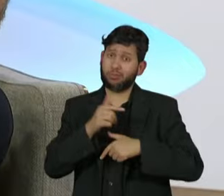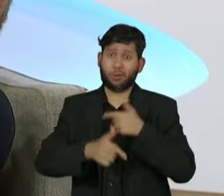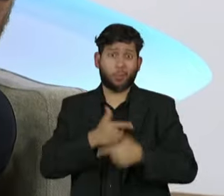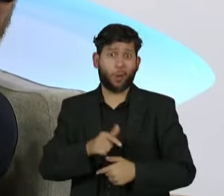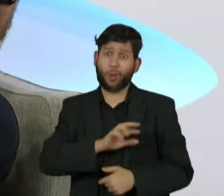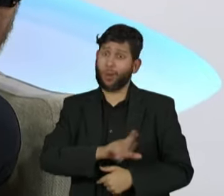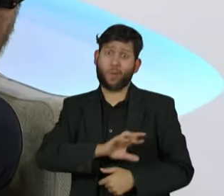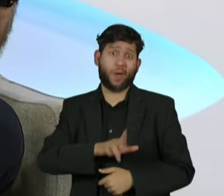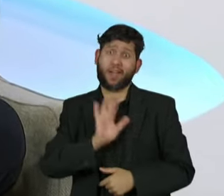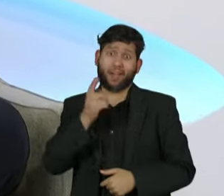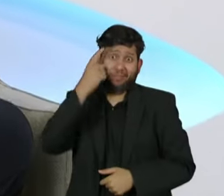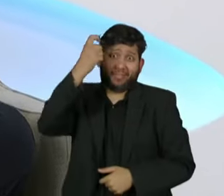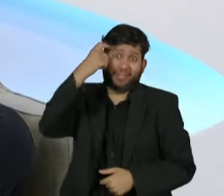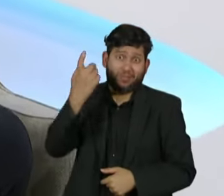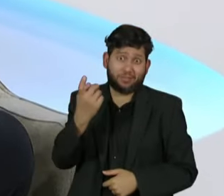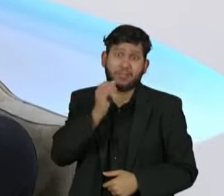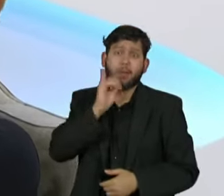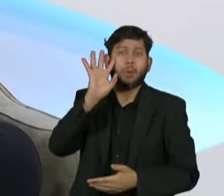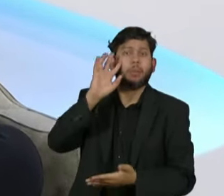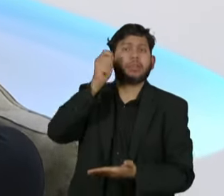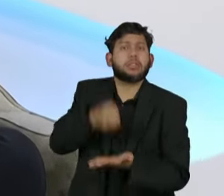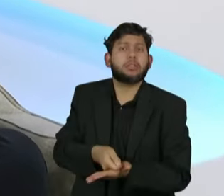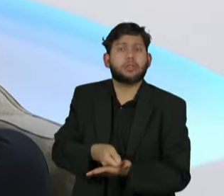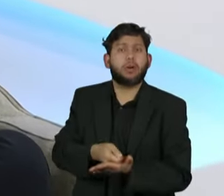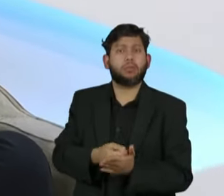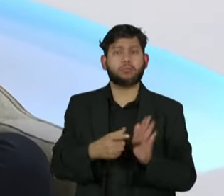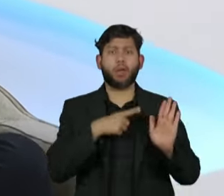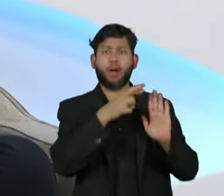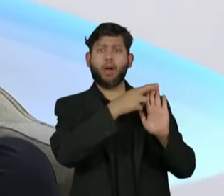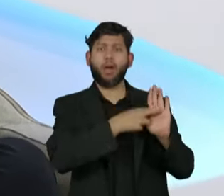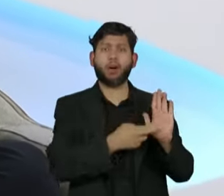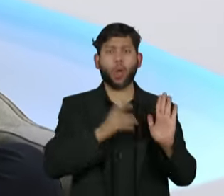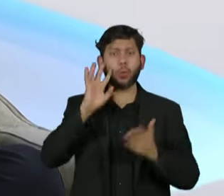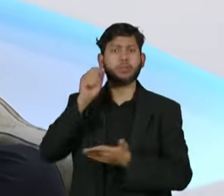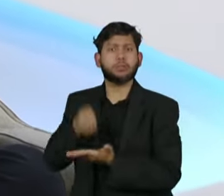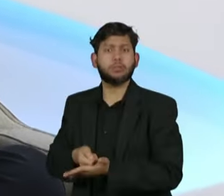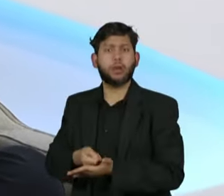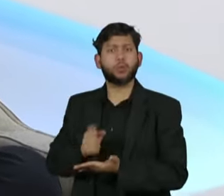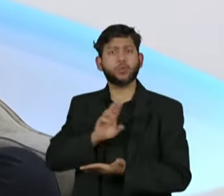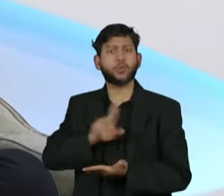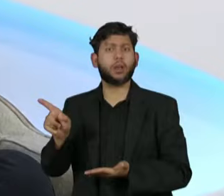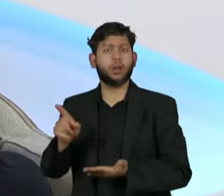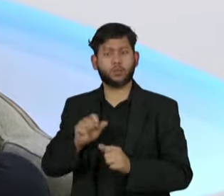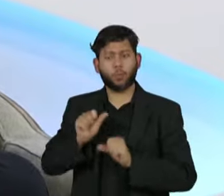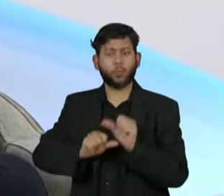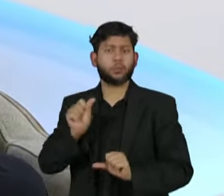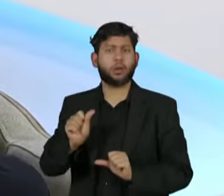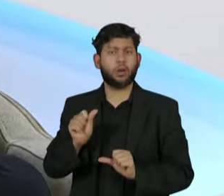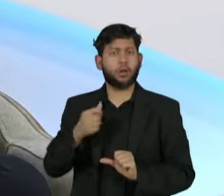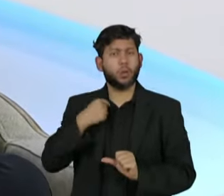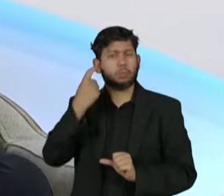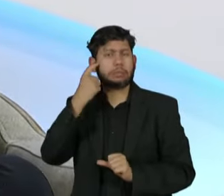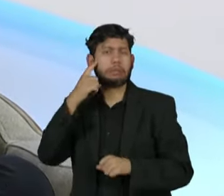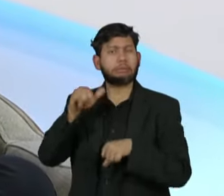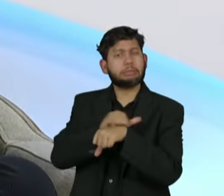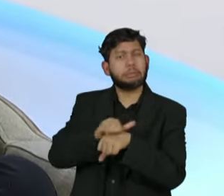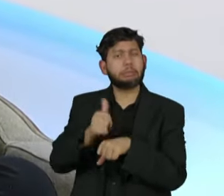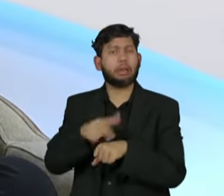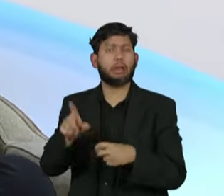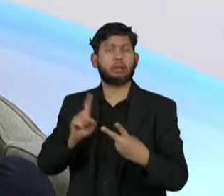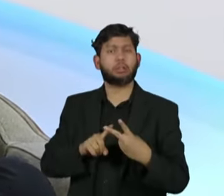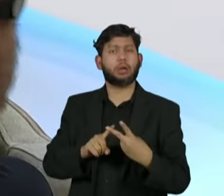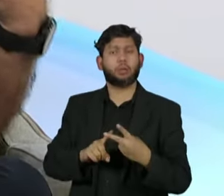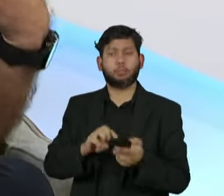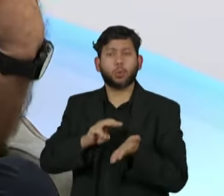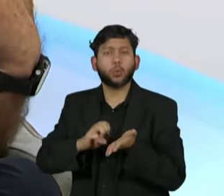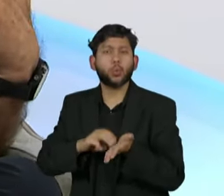você tomar uma decisão diferente da Norma como você mudar a forma de fazer alguma coisa como você criar um novo método para